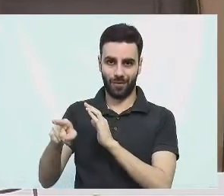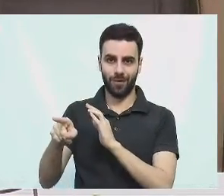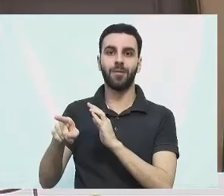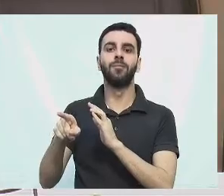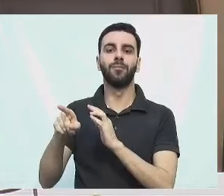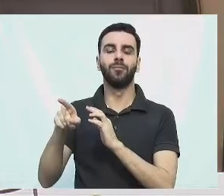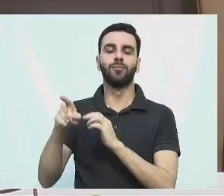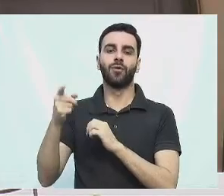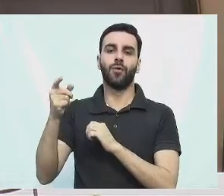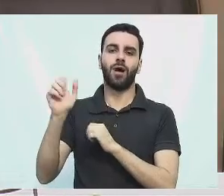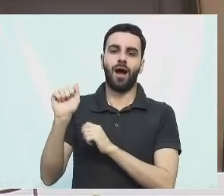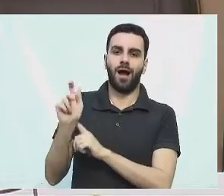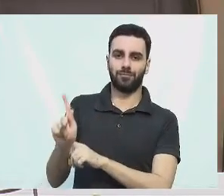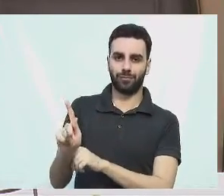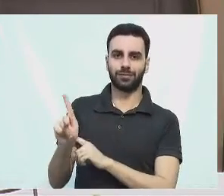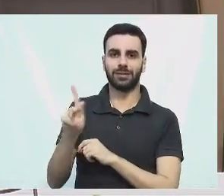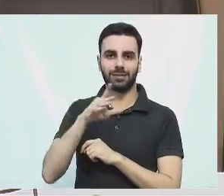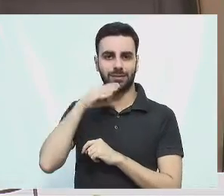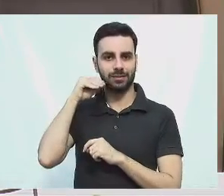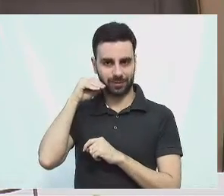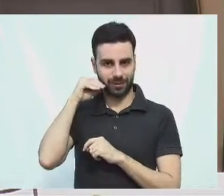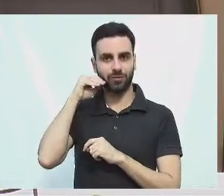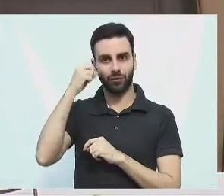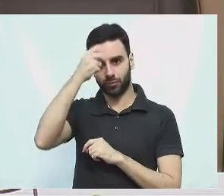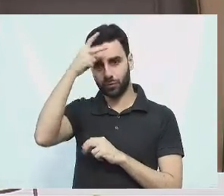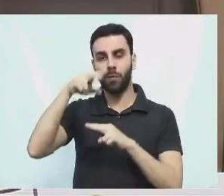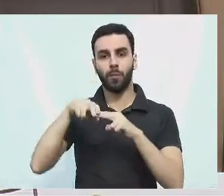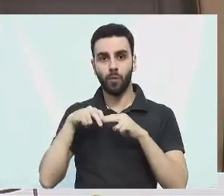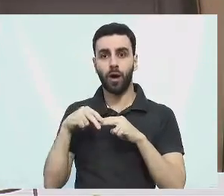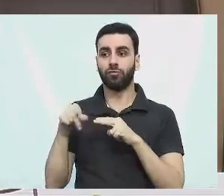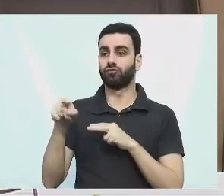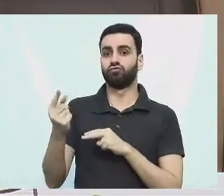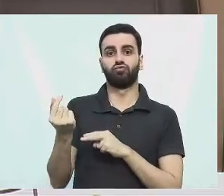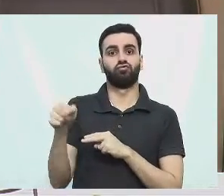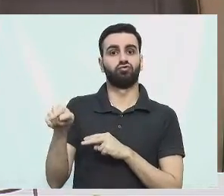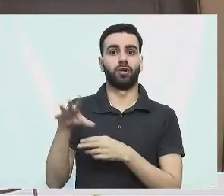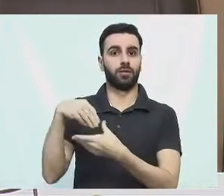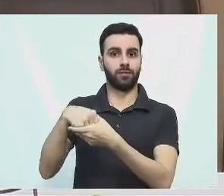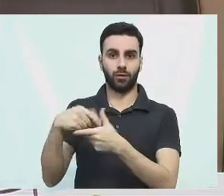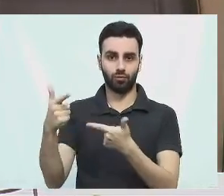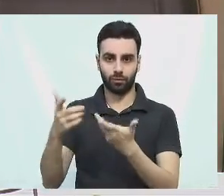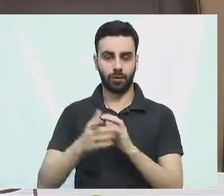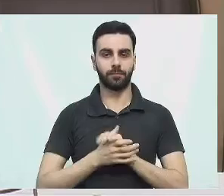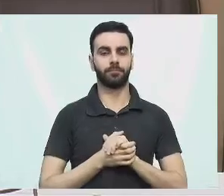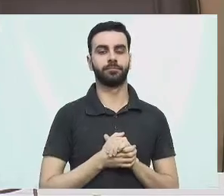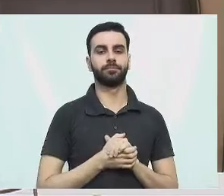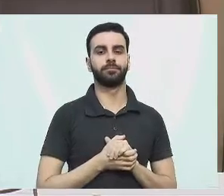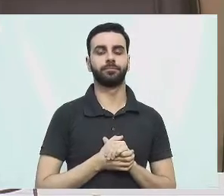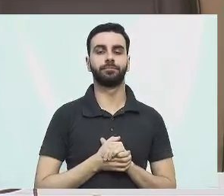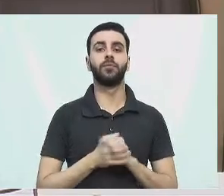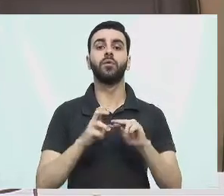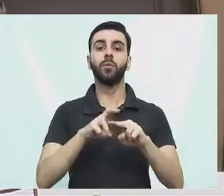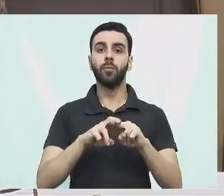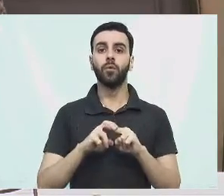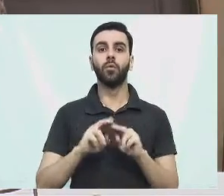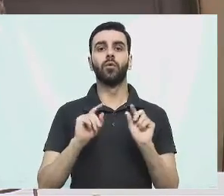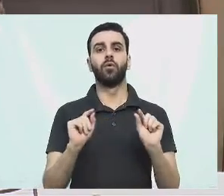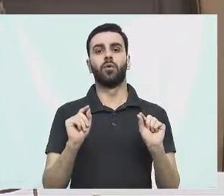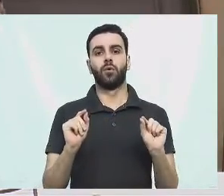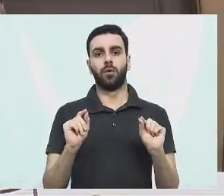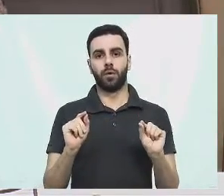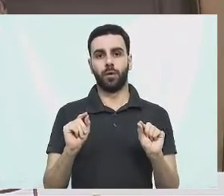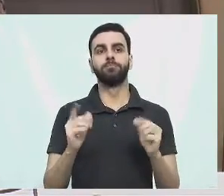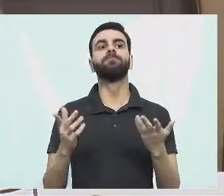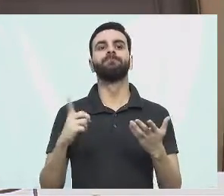aposentadorias dos servidores municipais por falta de recursos por meio de uma providência. Nesse contexto, é